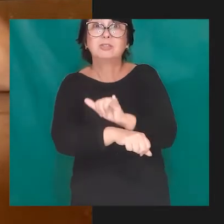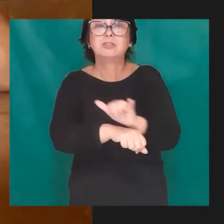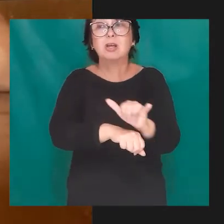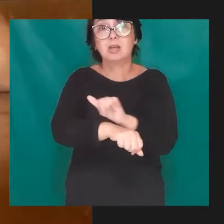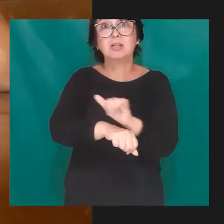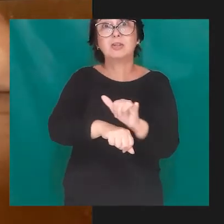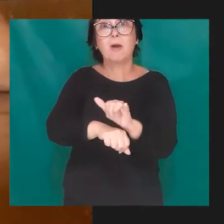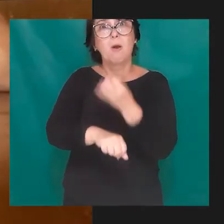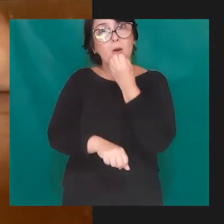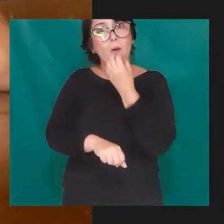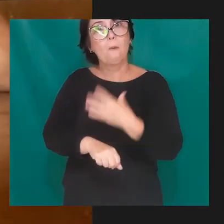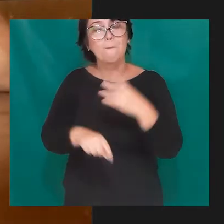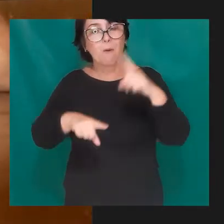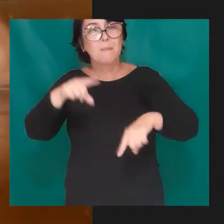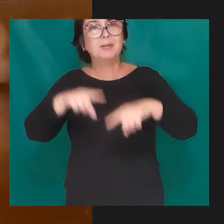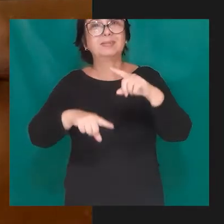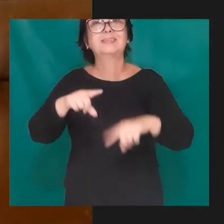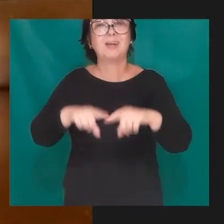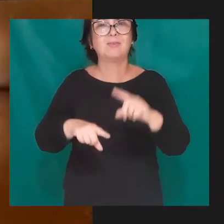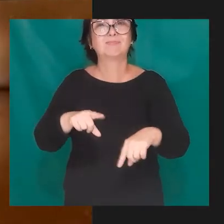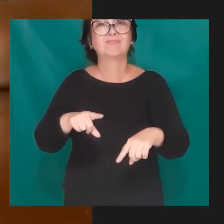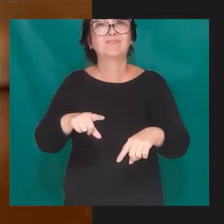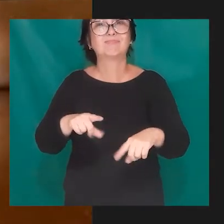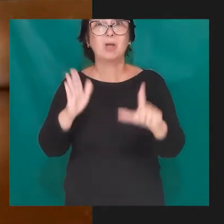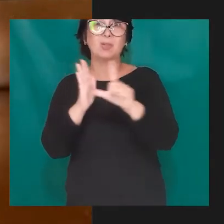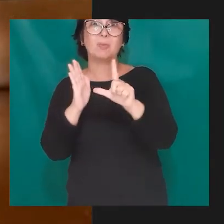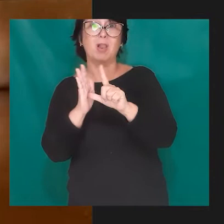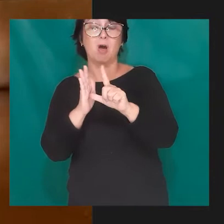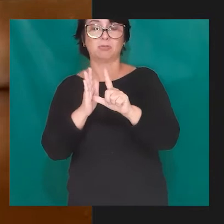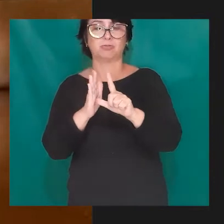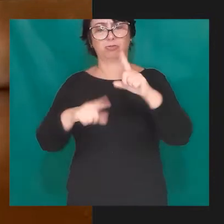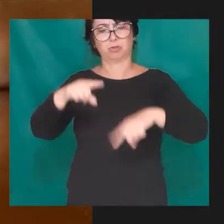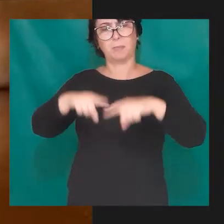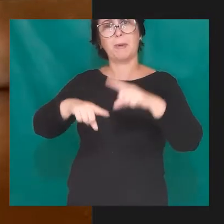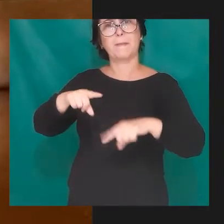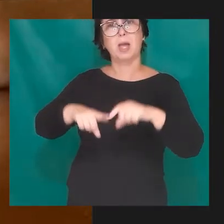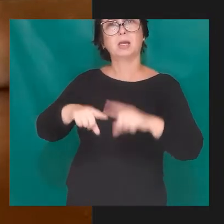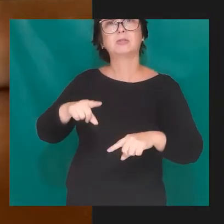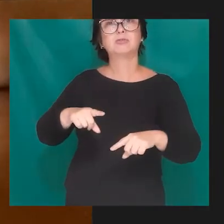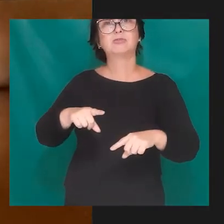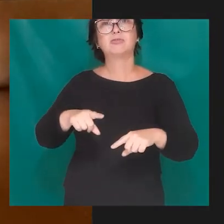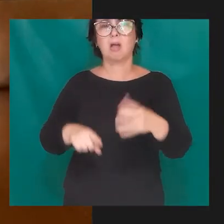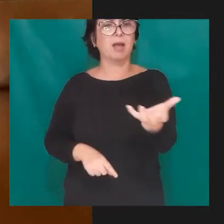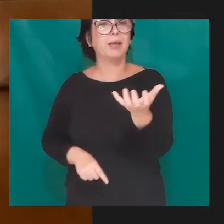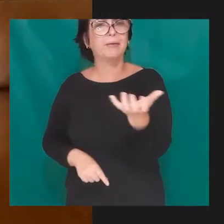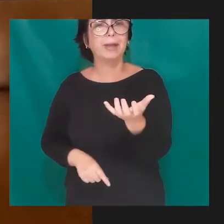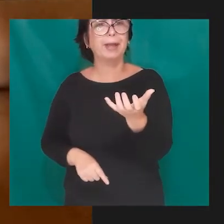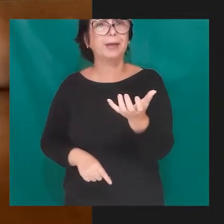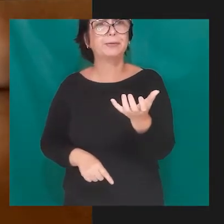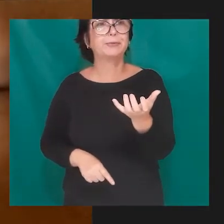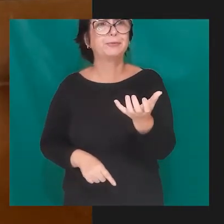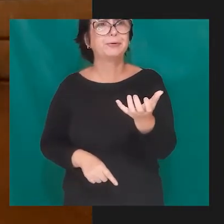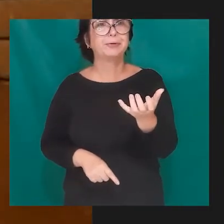em condições, um bom instrumento, porque tu não vai numa loja de equipamentos ou numa ferragem, uma coisa, eu quero uma máquina de